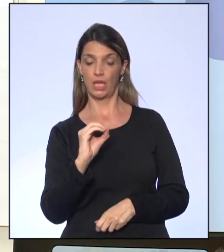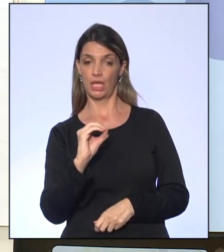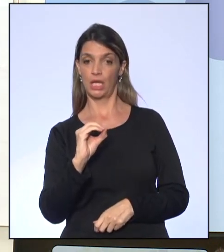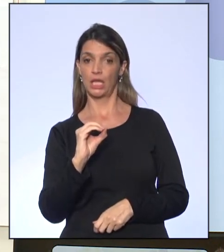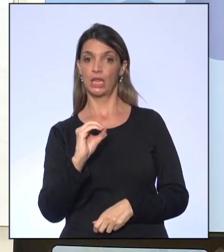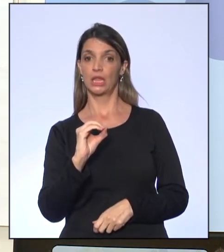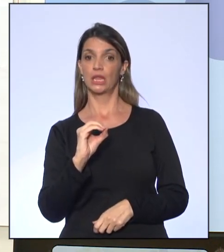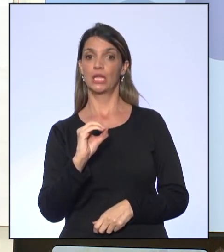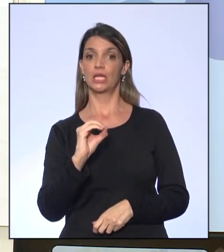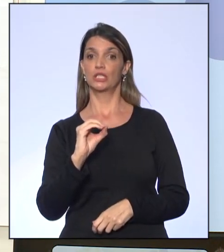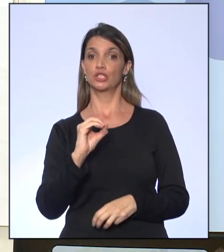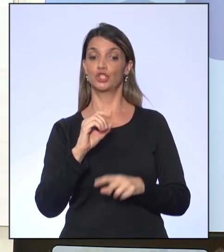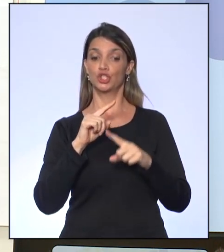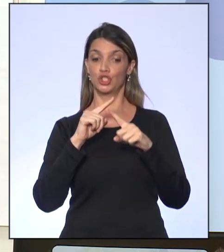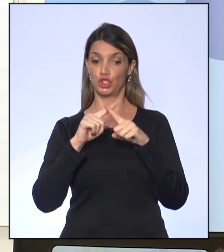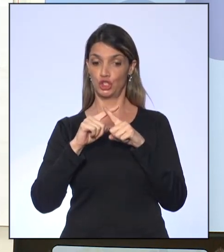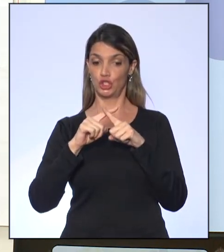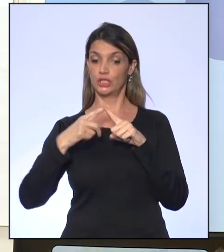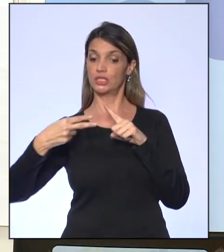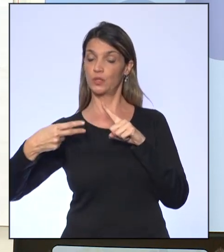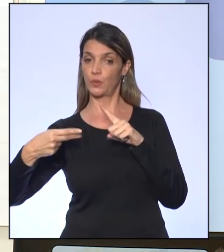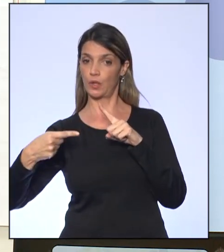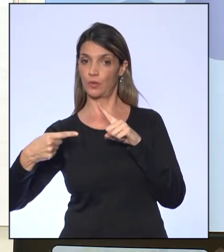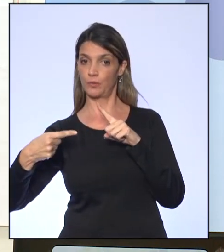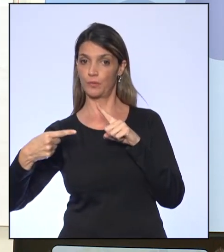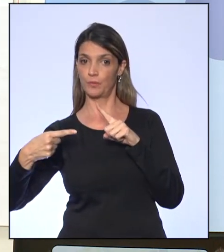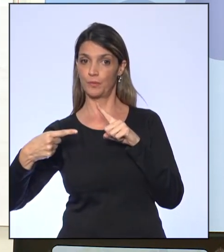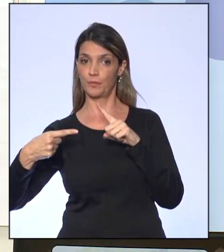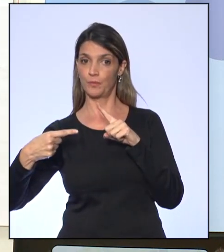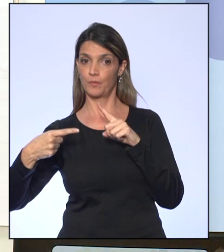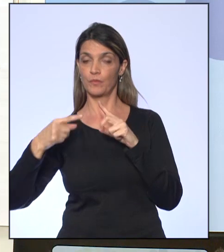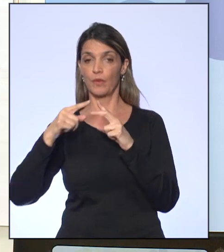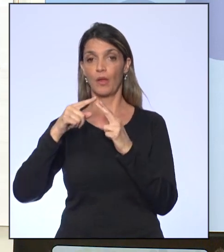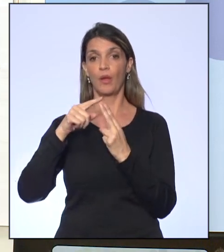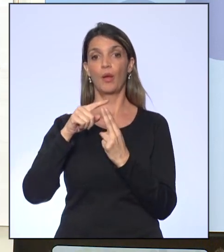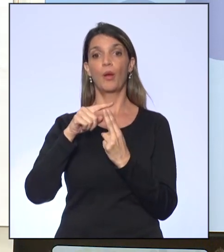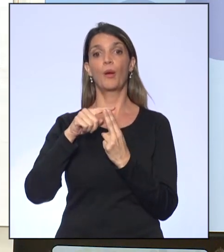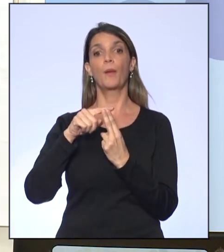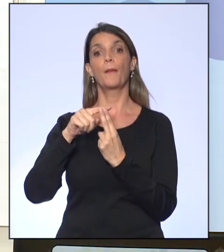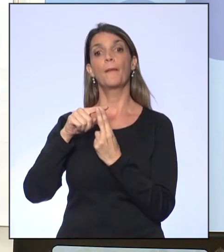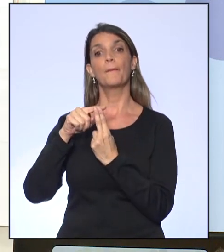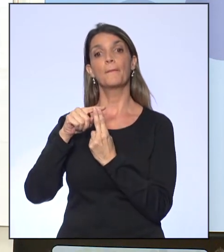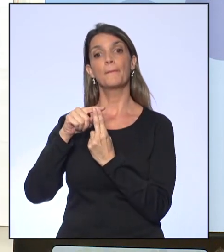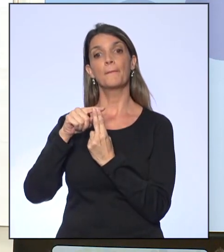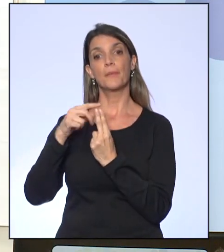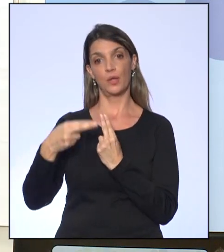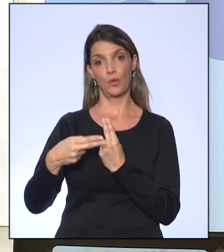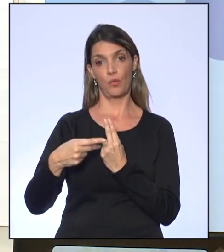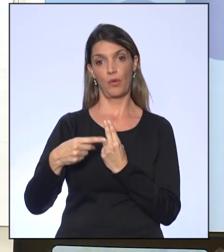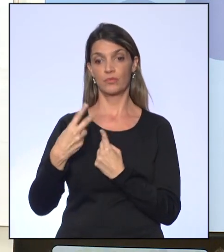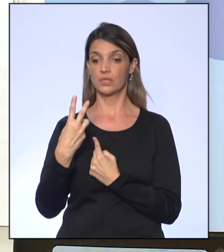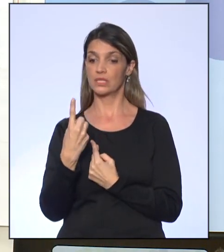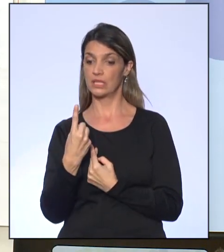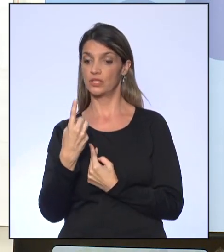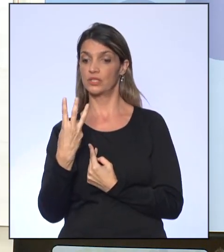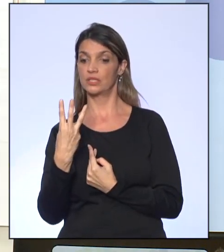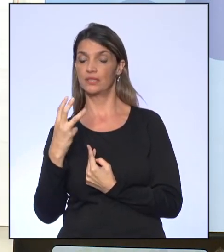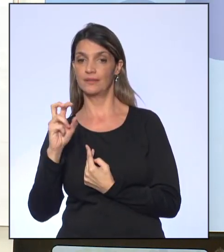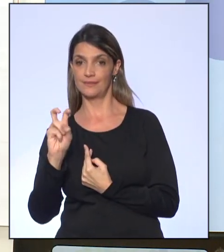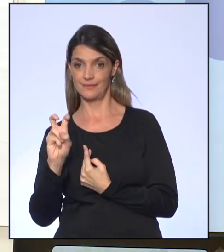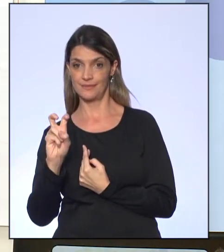180x, multipliquei um lado, né? E eu faço π vezes 135. Então,